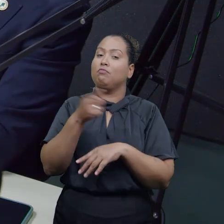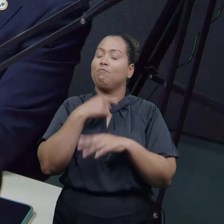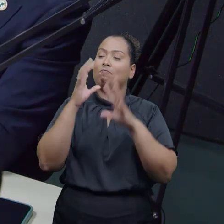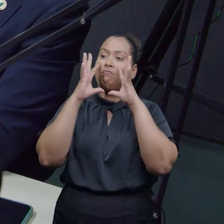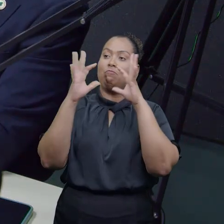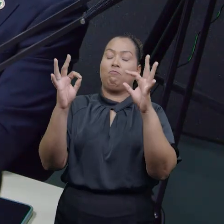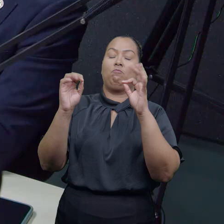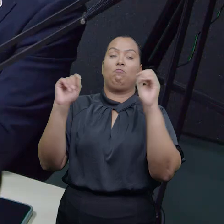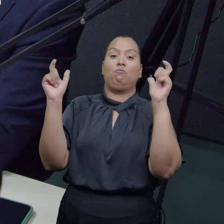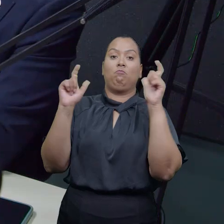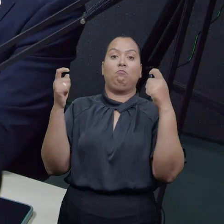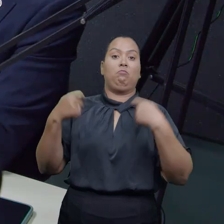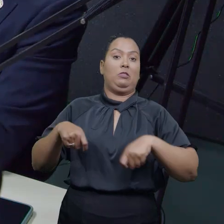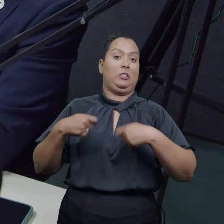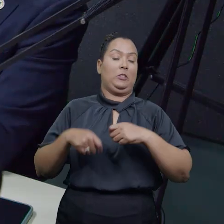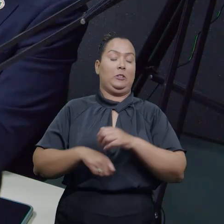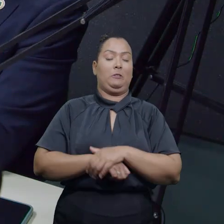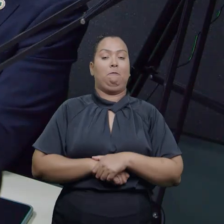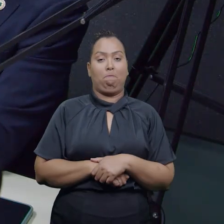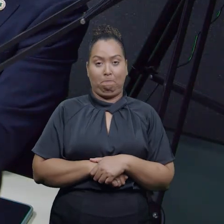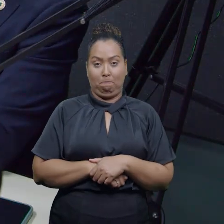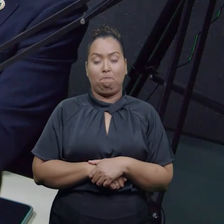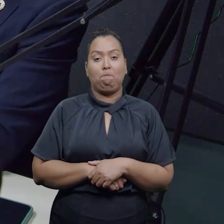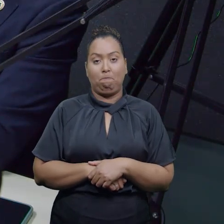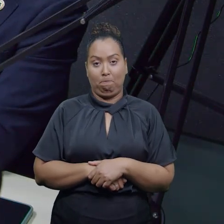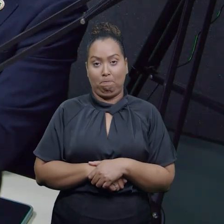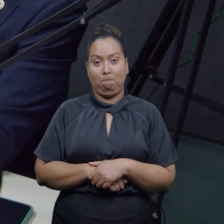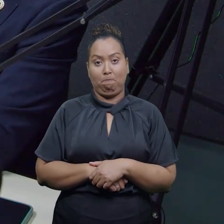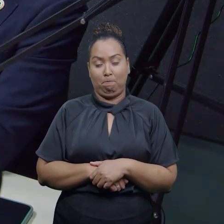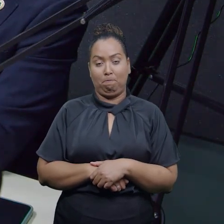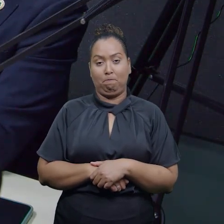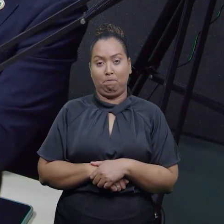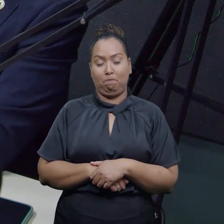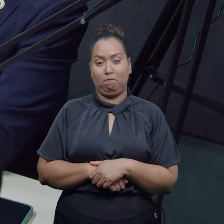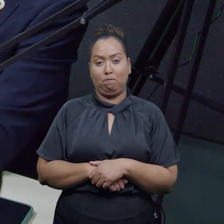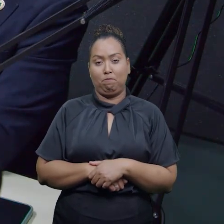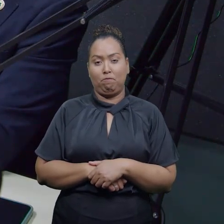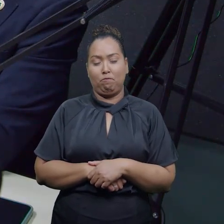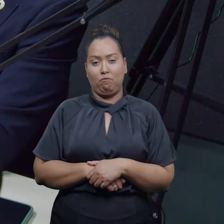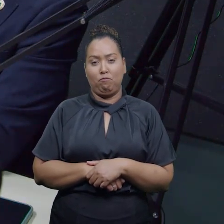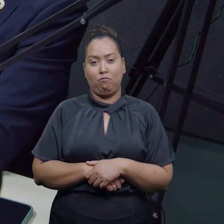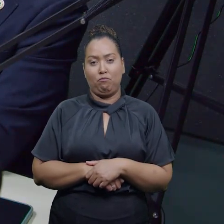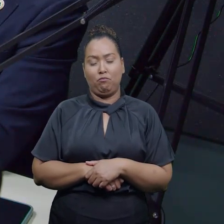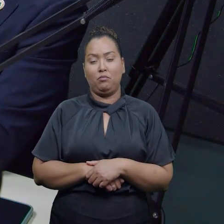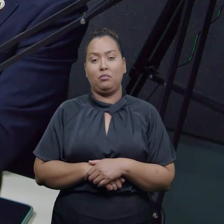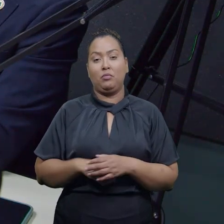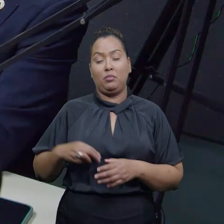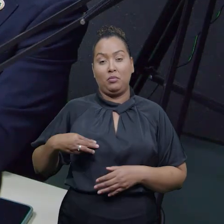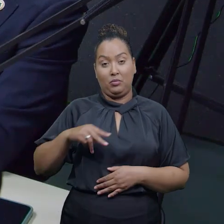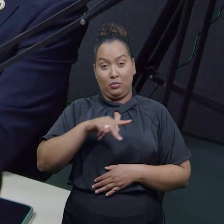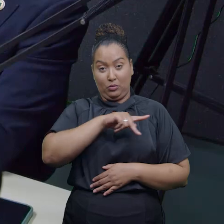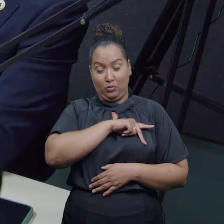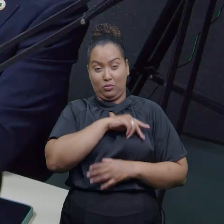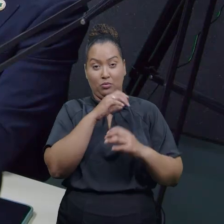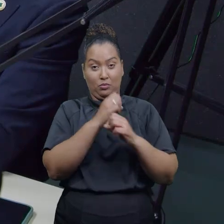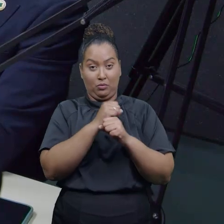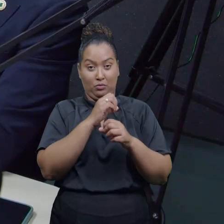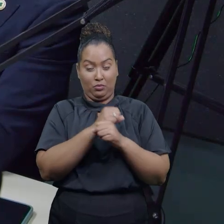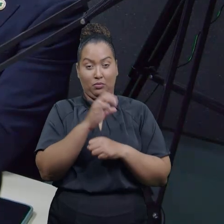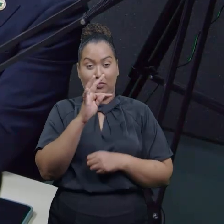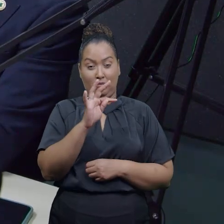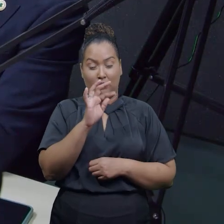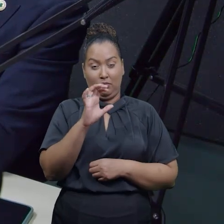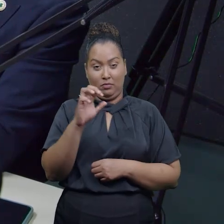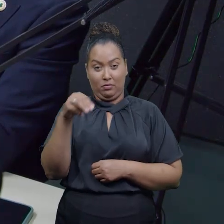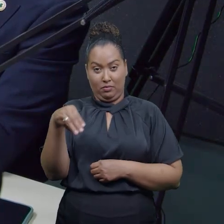muita atenção. Uma das primeiras parcerias na atuação da Defensoria Pública junto com o Ministério Público de